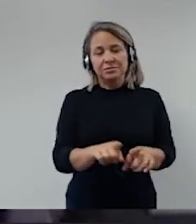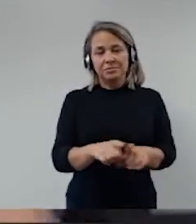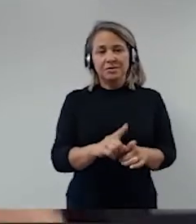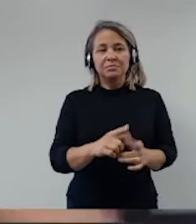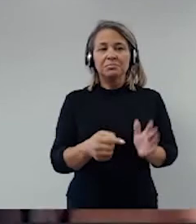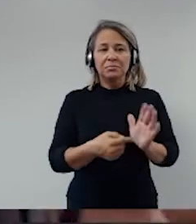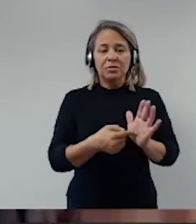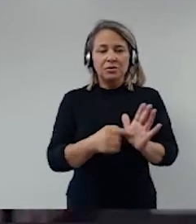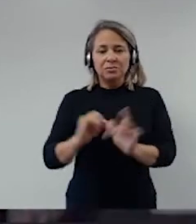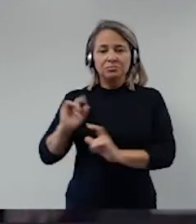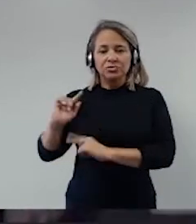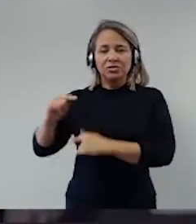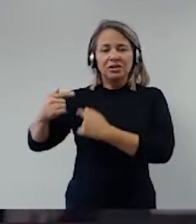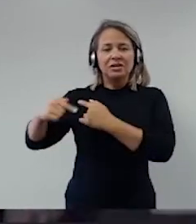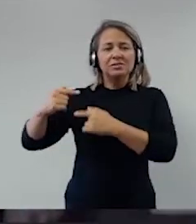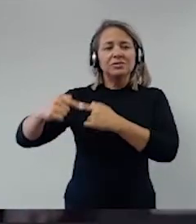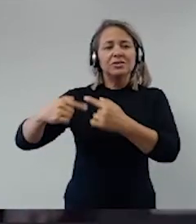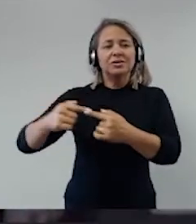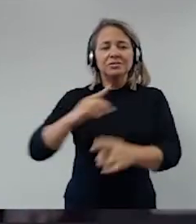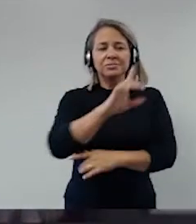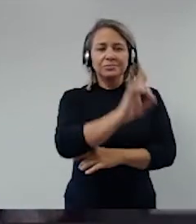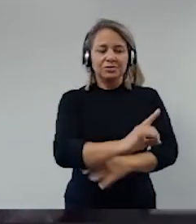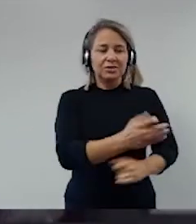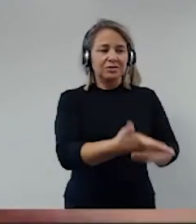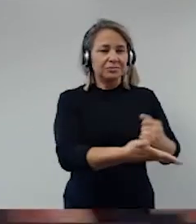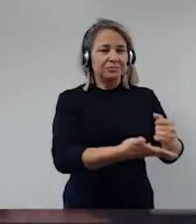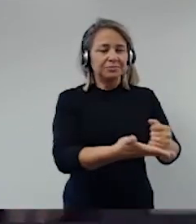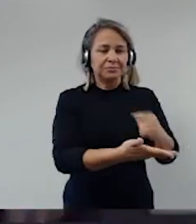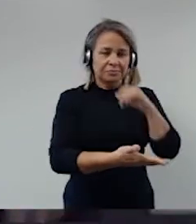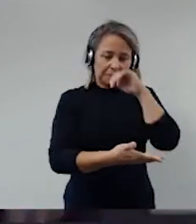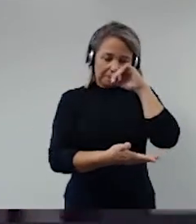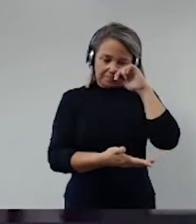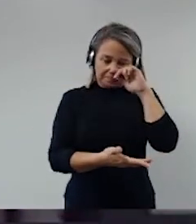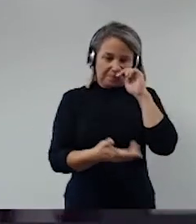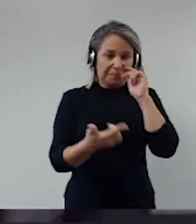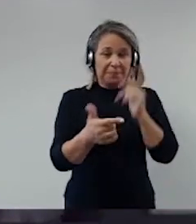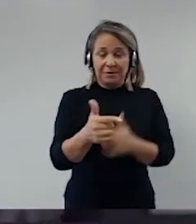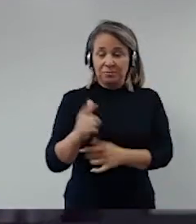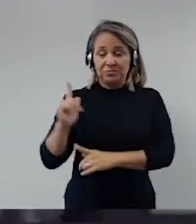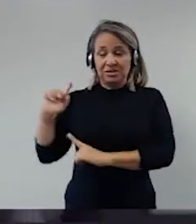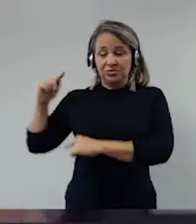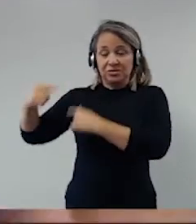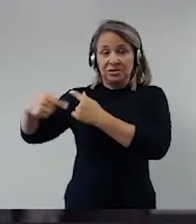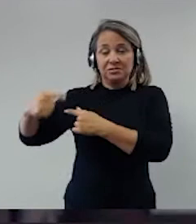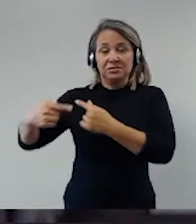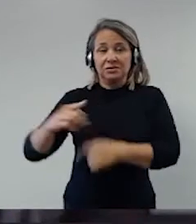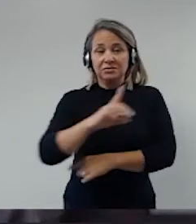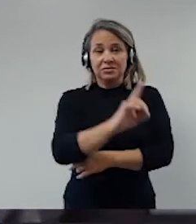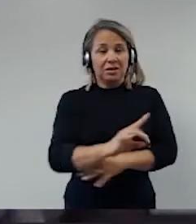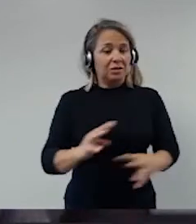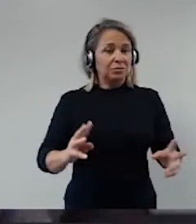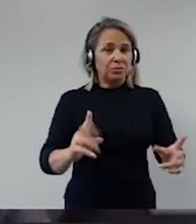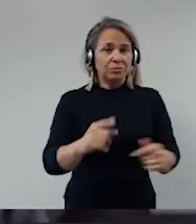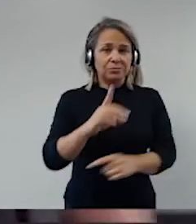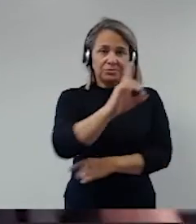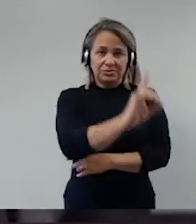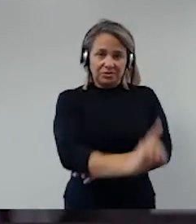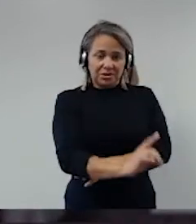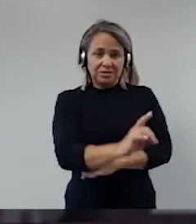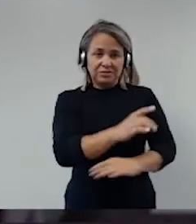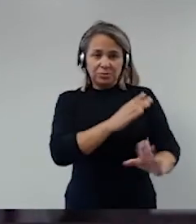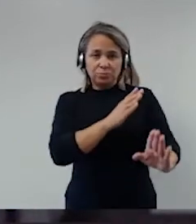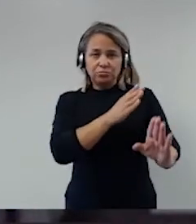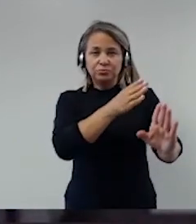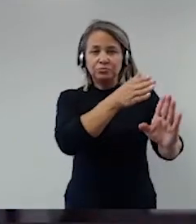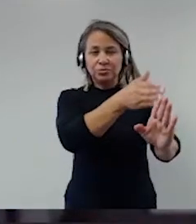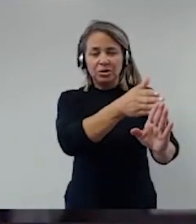estabelecer gerações de direitos fundamentais aqui, que eu acho que não há gerações de direitos fundamentais, todos os direitos fundamentais são